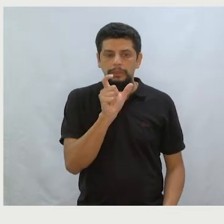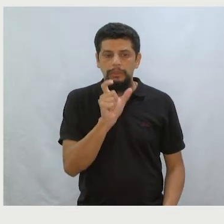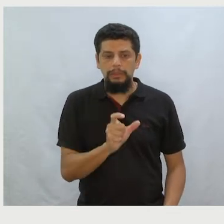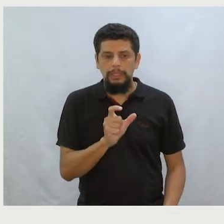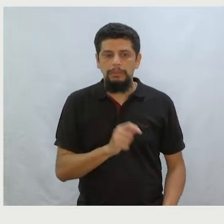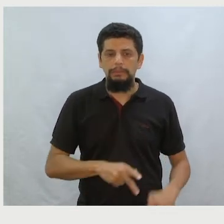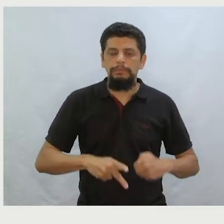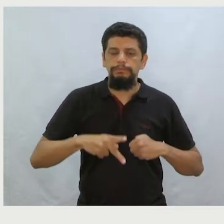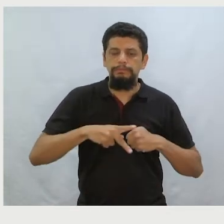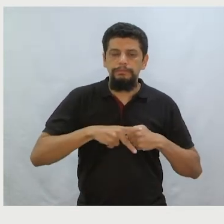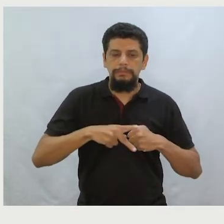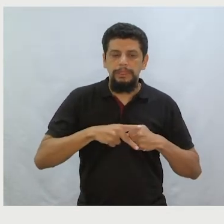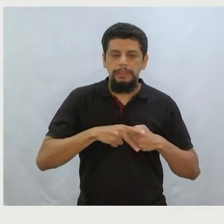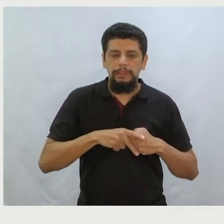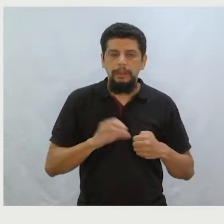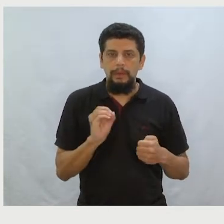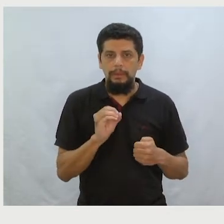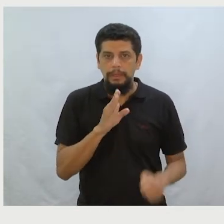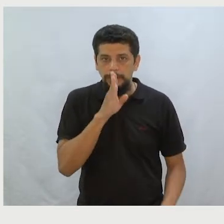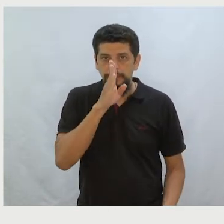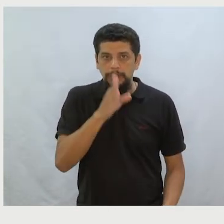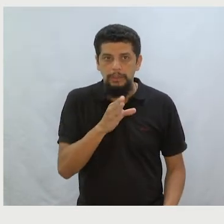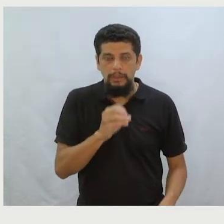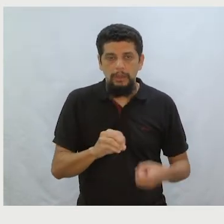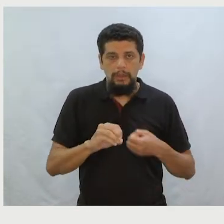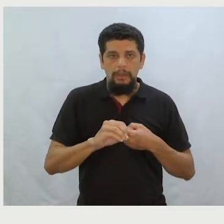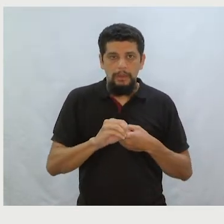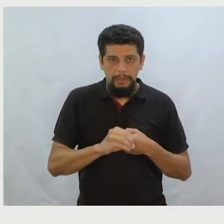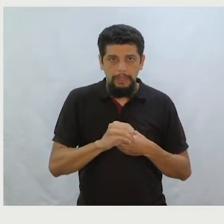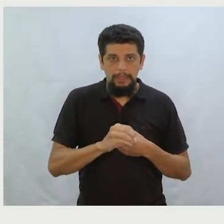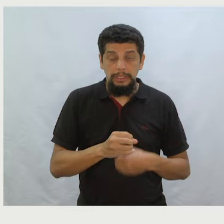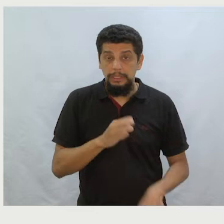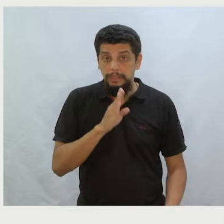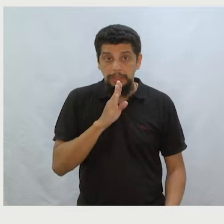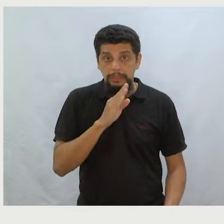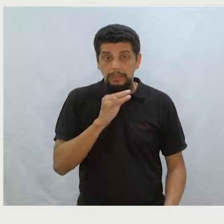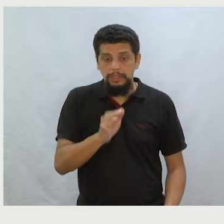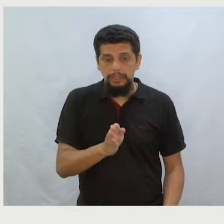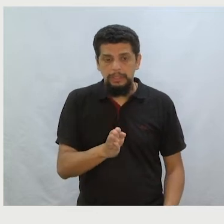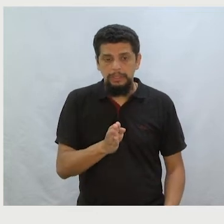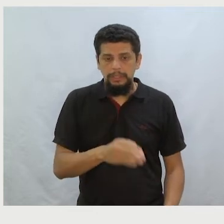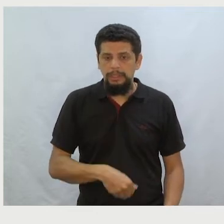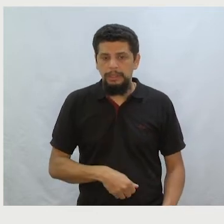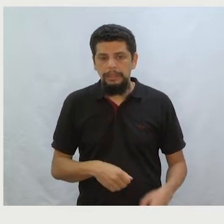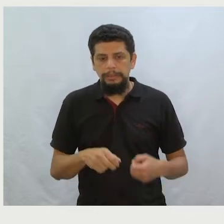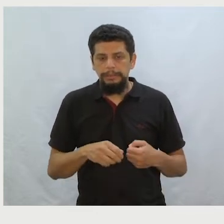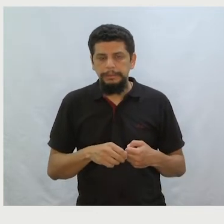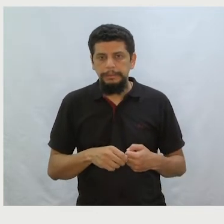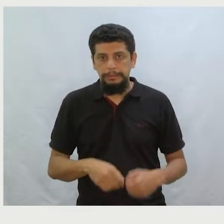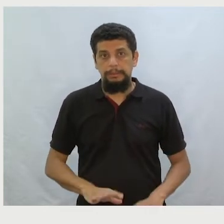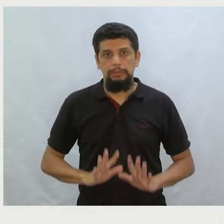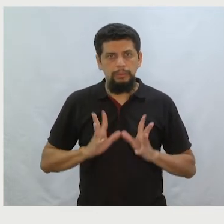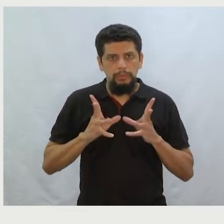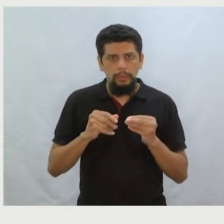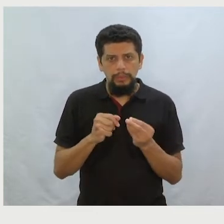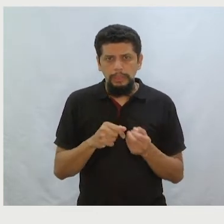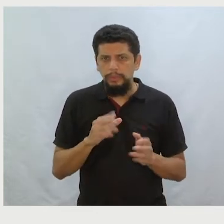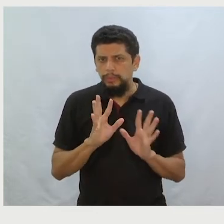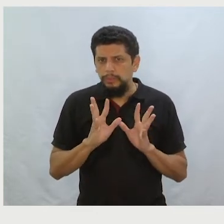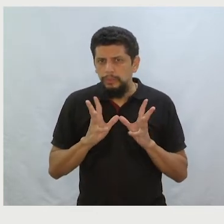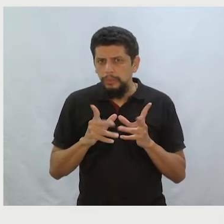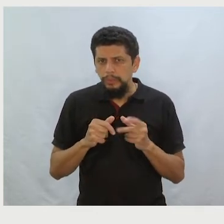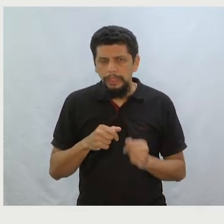sujeito predicado objeto direto objeto indireto partícula apassivadora